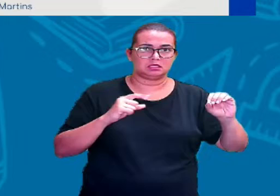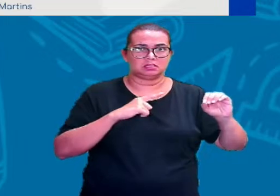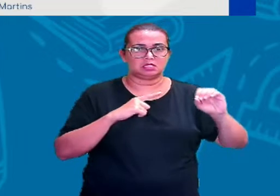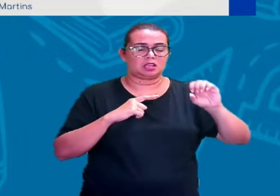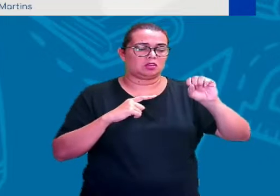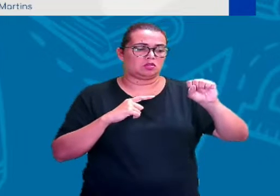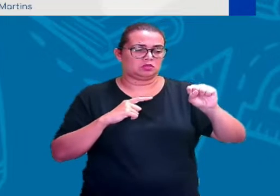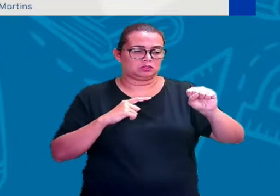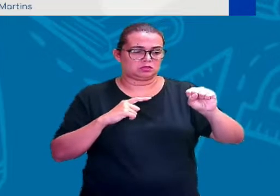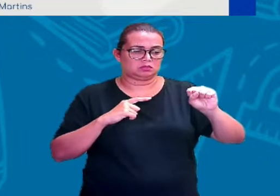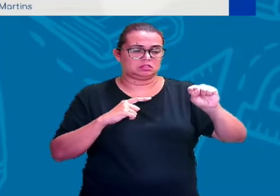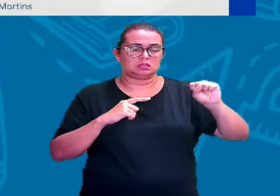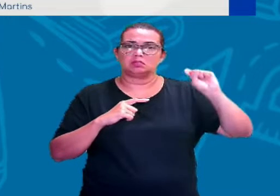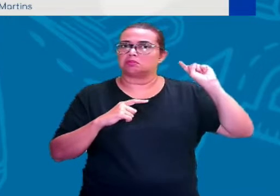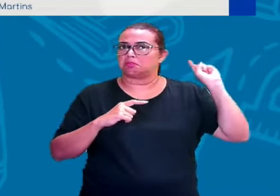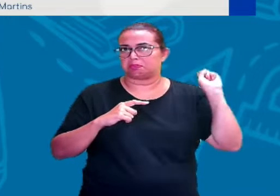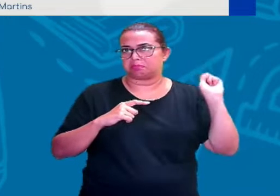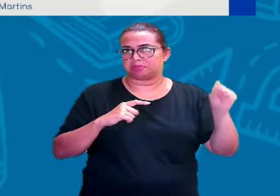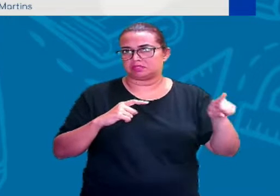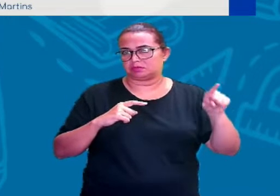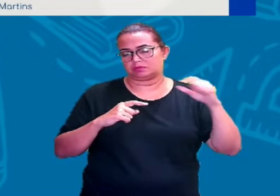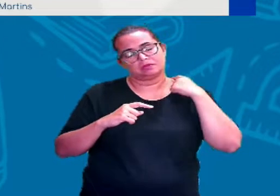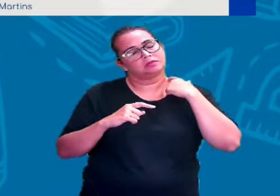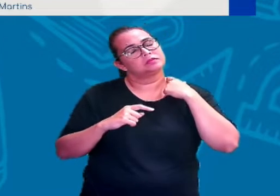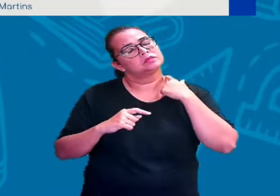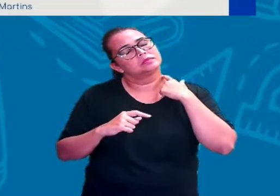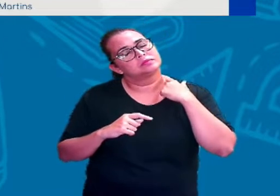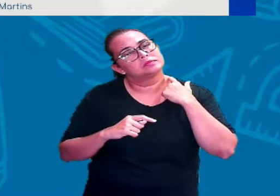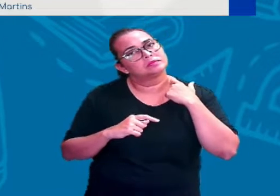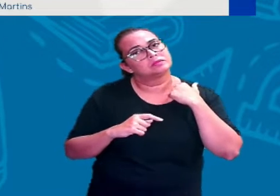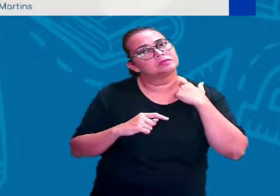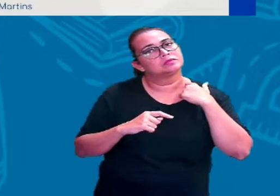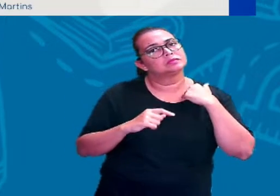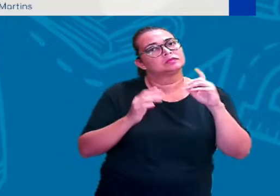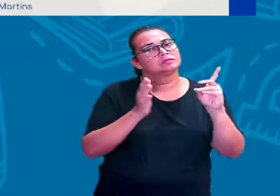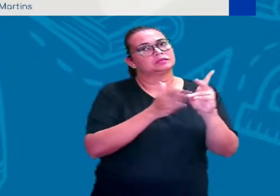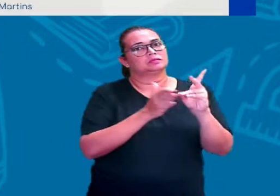817.962 pessoas indígenas no Brasil, em 2010, tá?